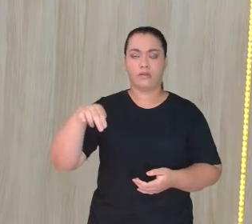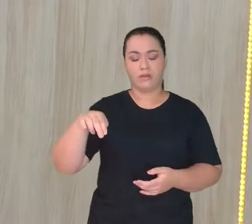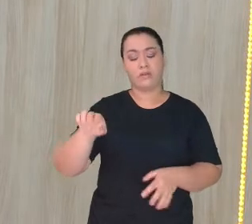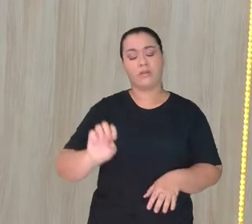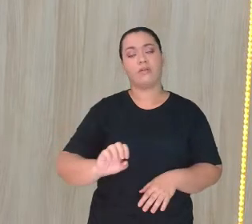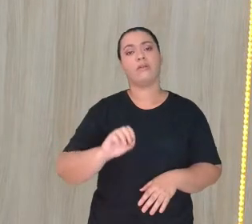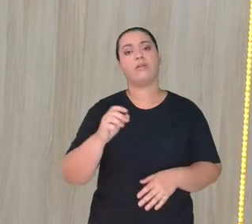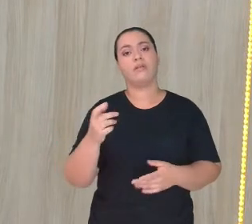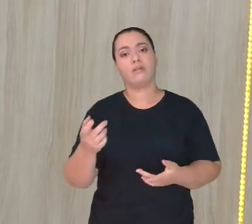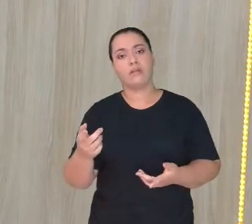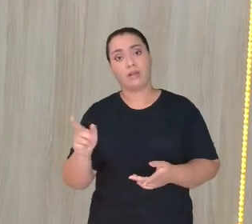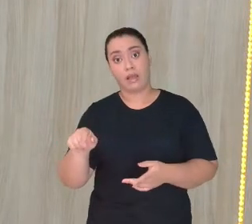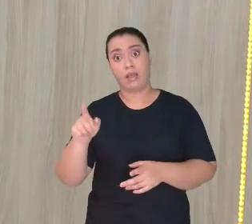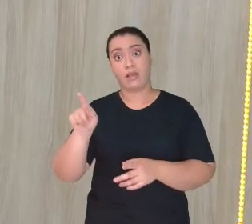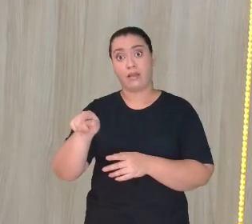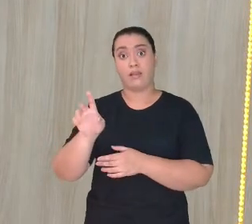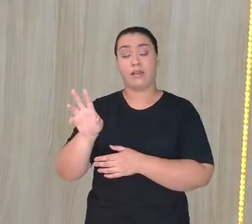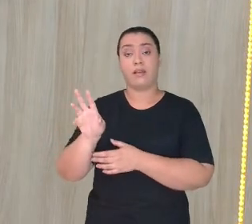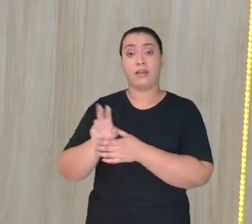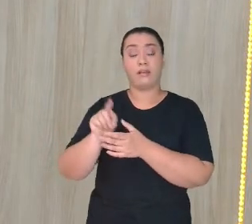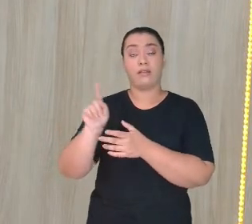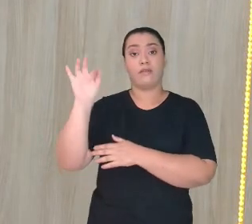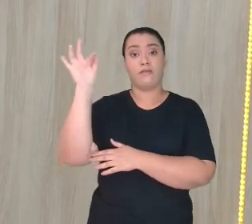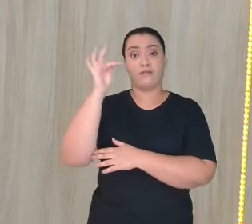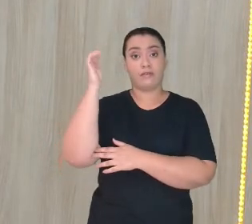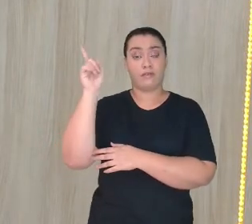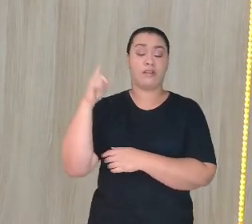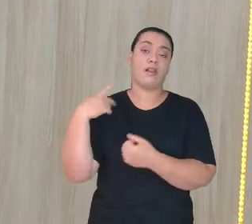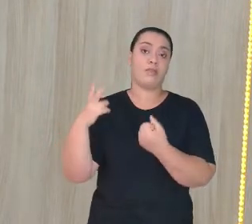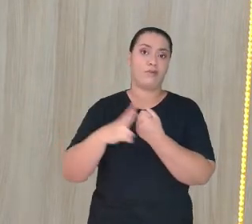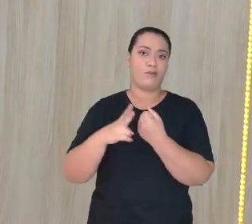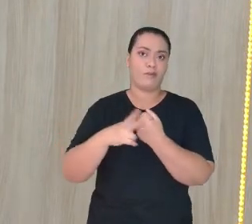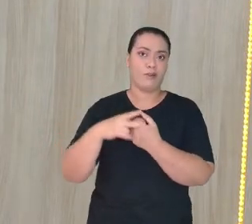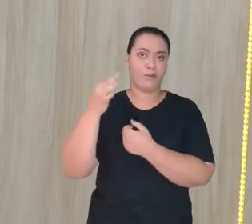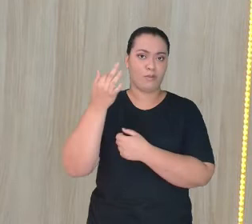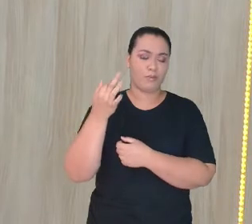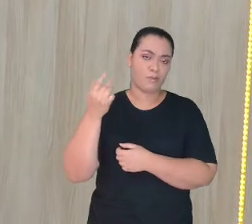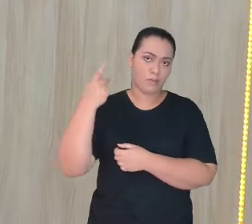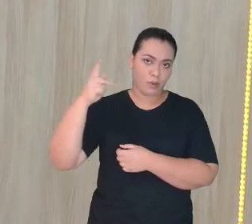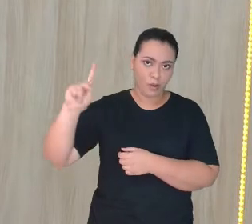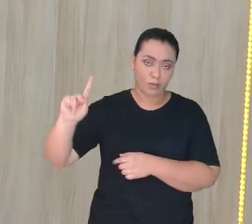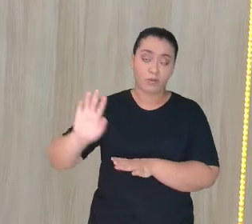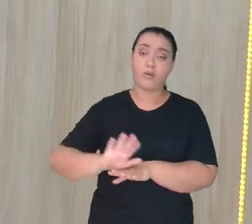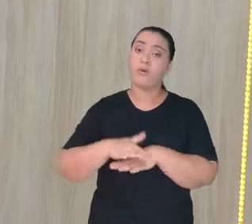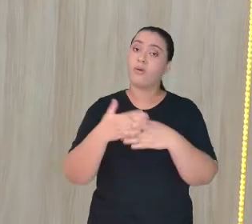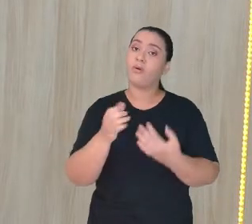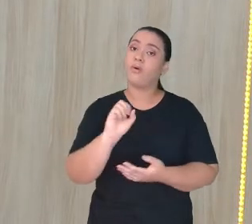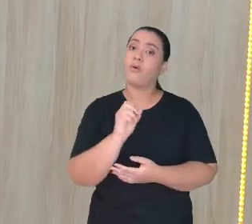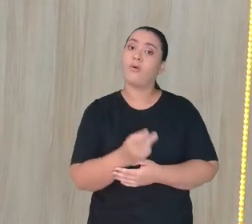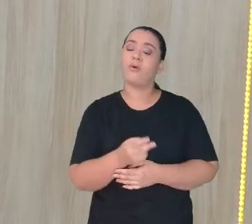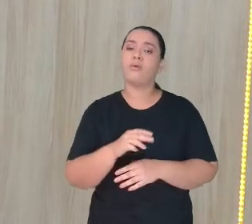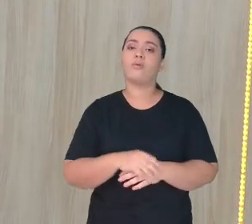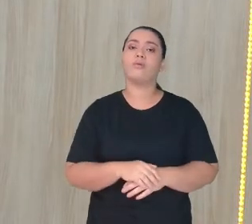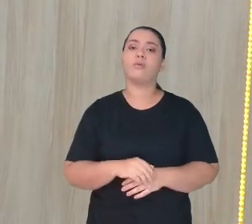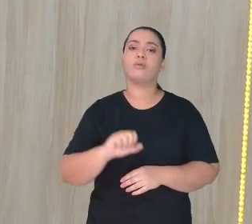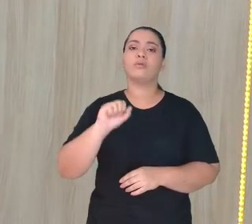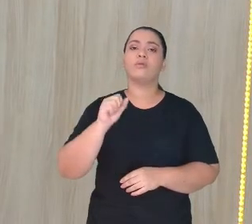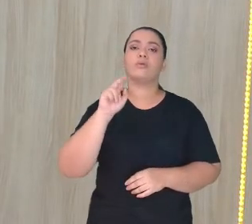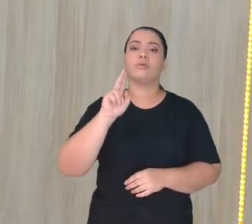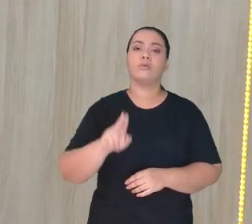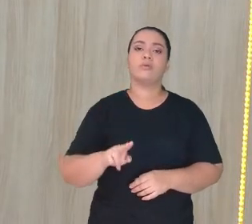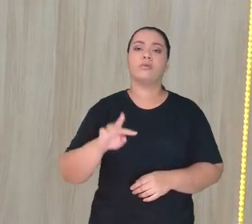S-O-U-T-I-E-N, que seria a escrita em francês, do verbo soutenir, que é sustentar, ou a gente pode usar sutiã, que